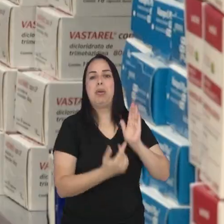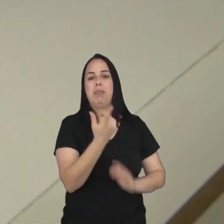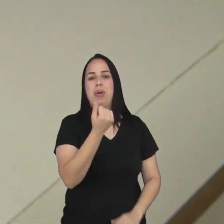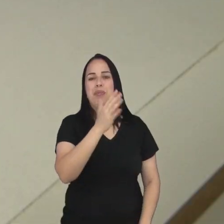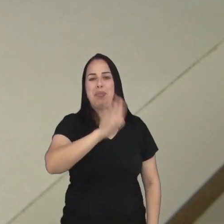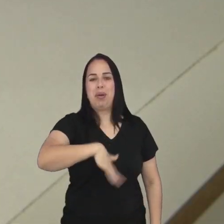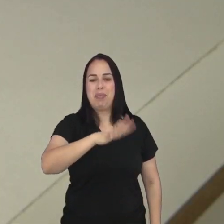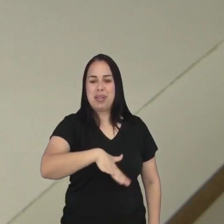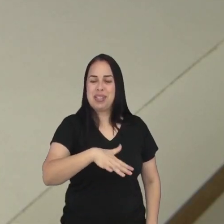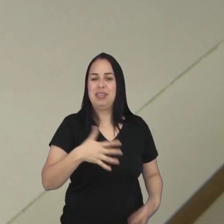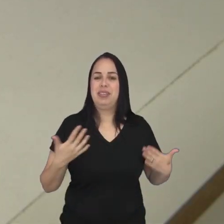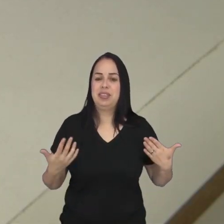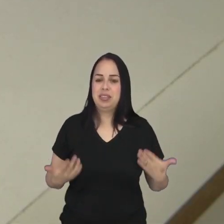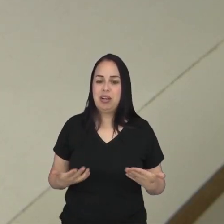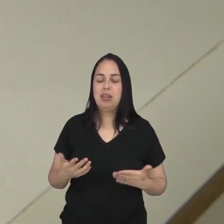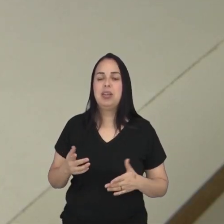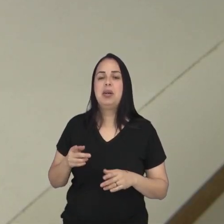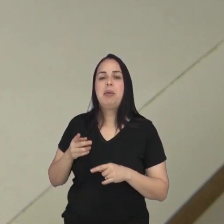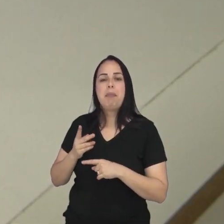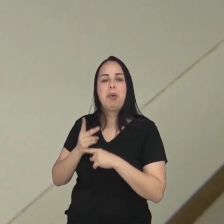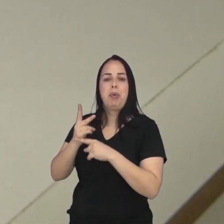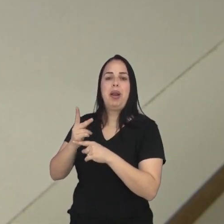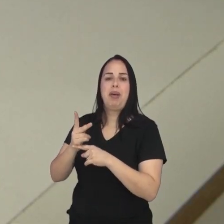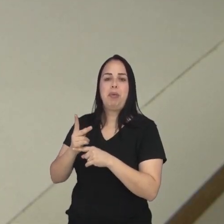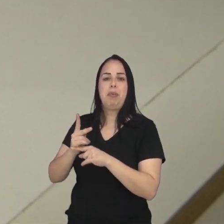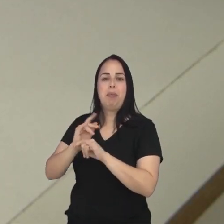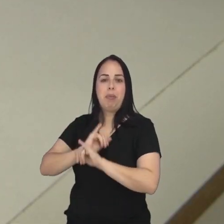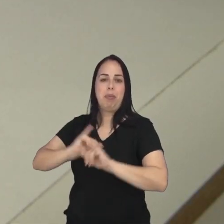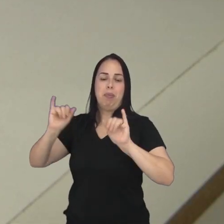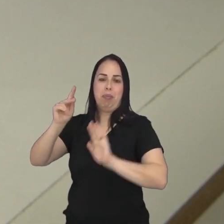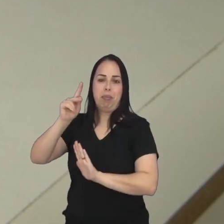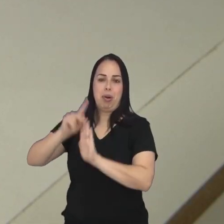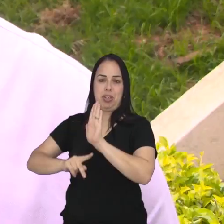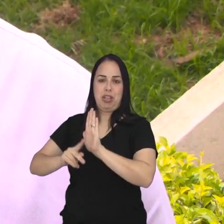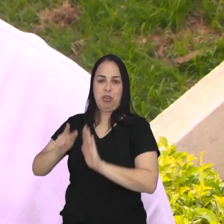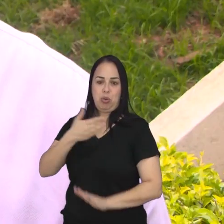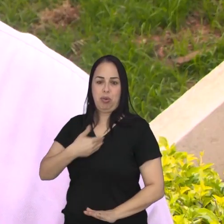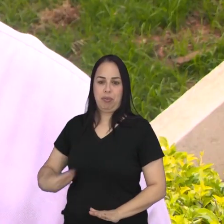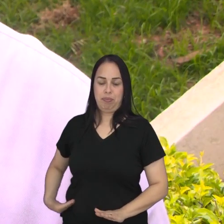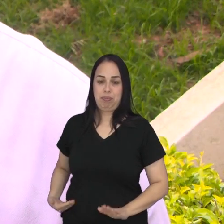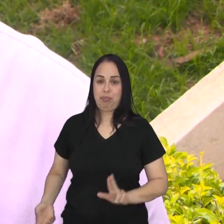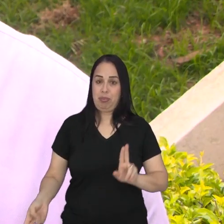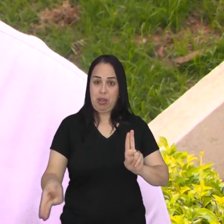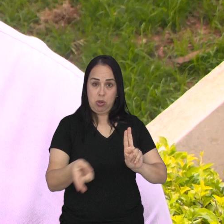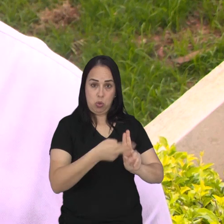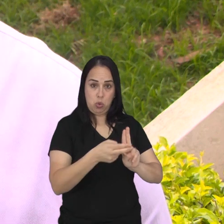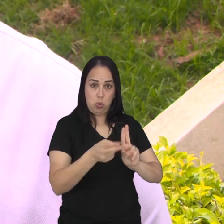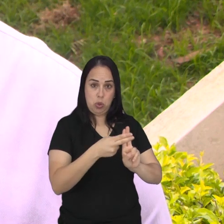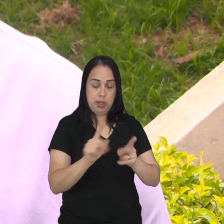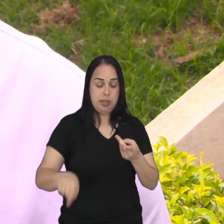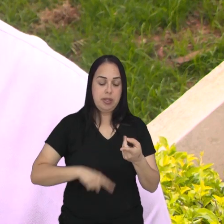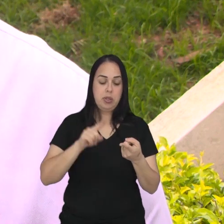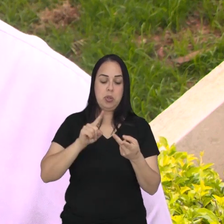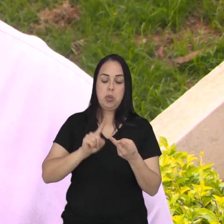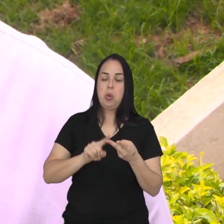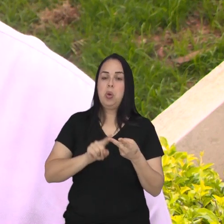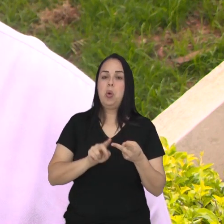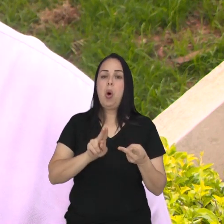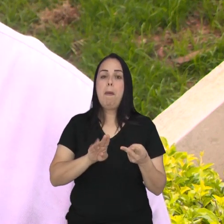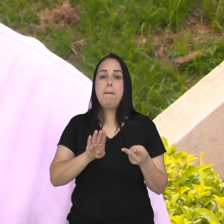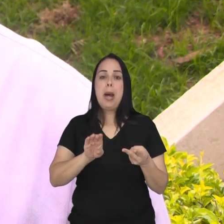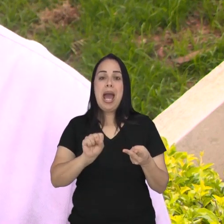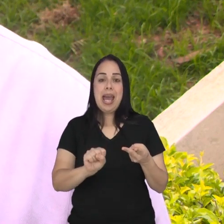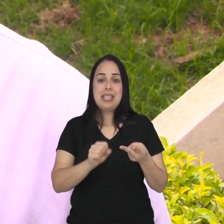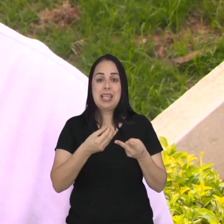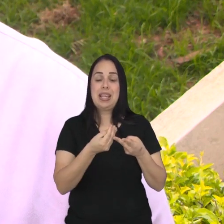promoção. Outro caminho é buscar o apoio de programas do governo. A gente tem o primeiro acesso, que é o SUS, né, as próprias UBS,